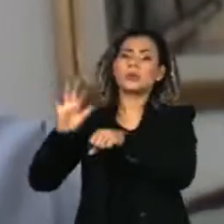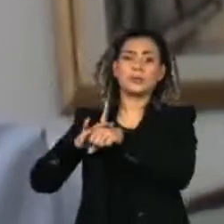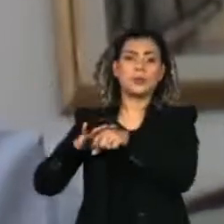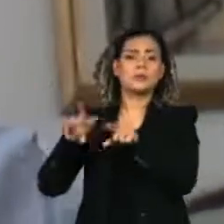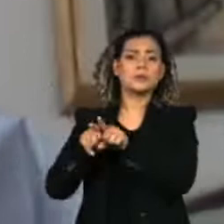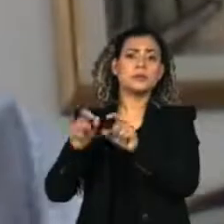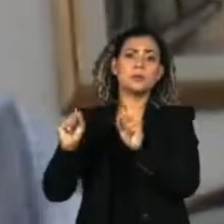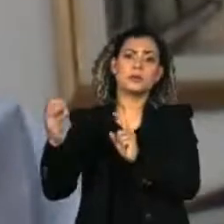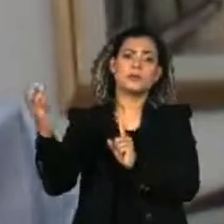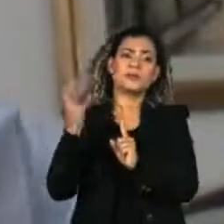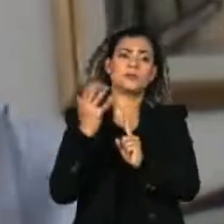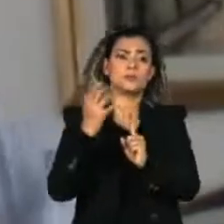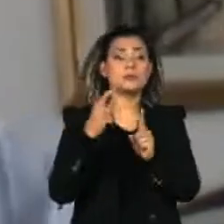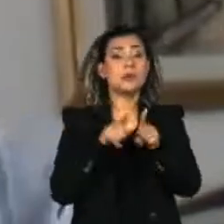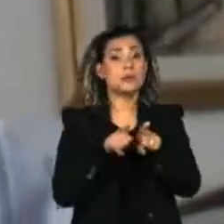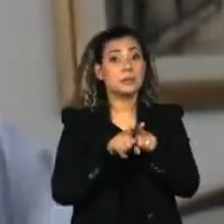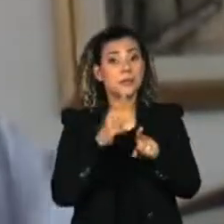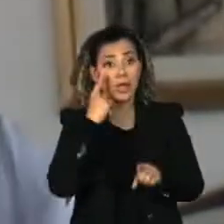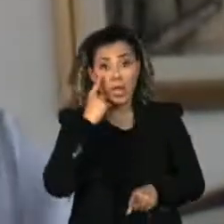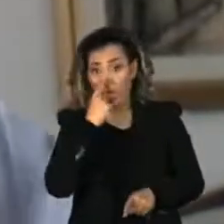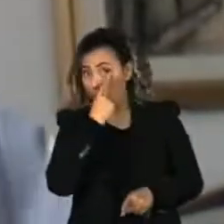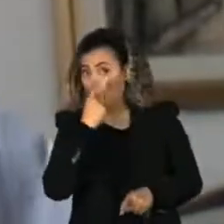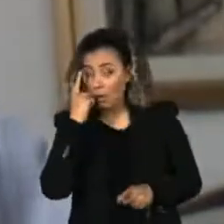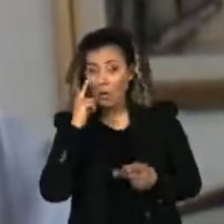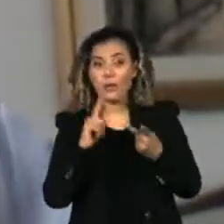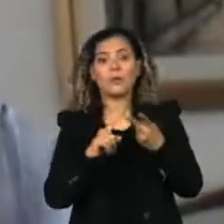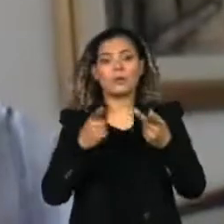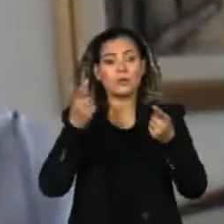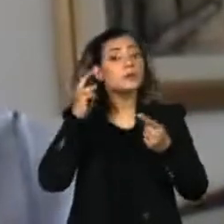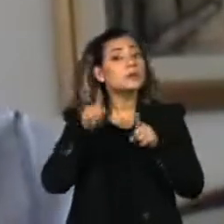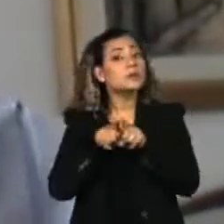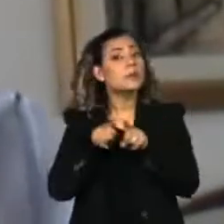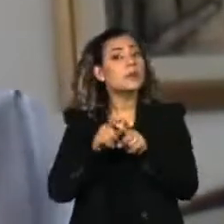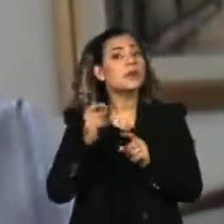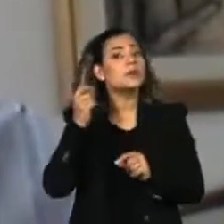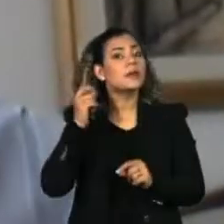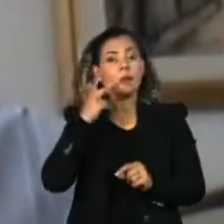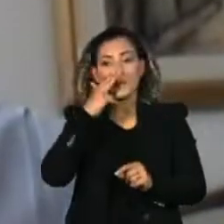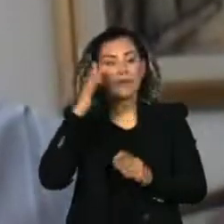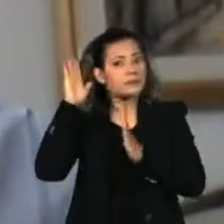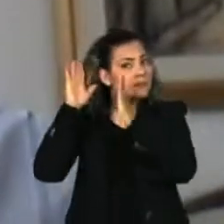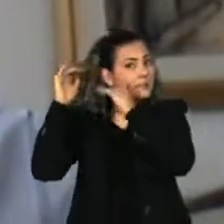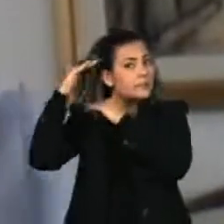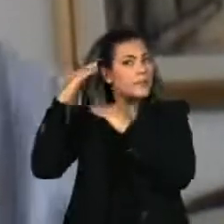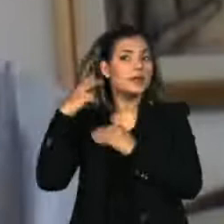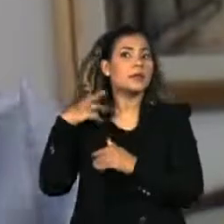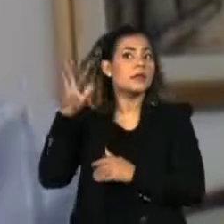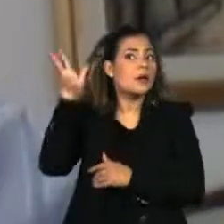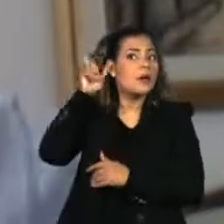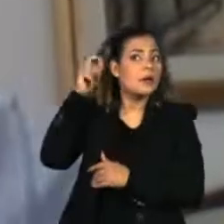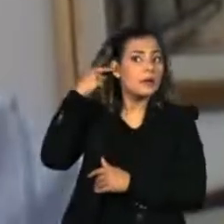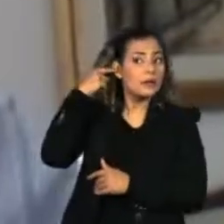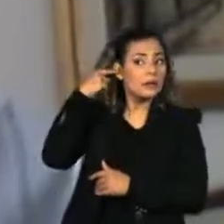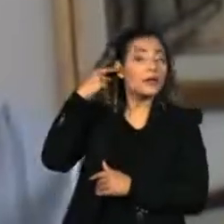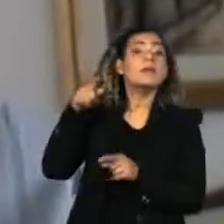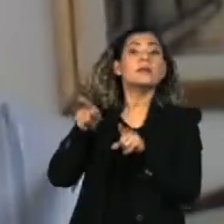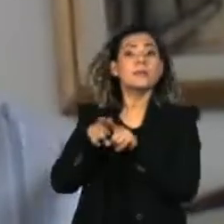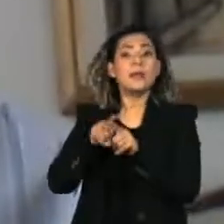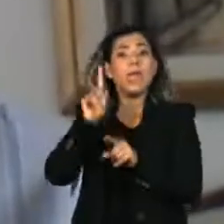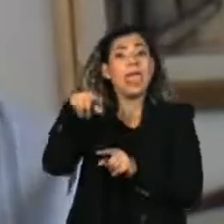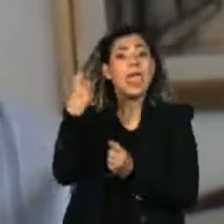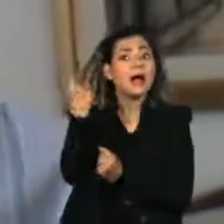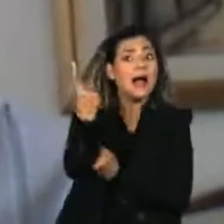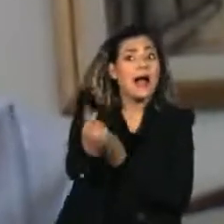do olho, das meninges, do sistema auditivo. É uma condição extremamente